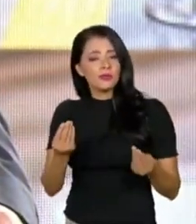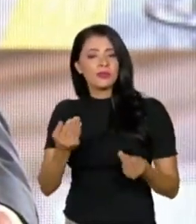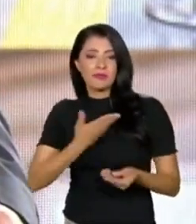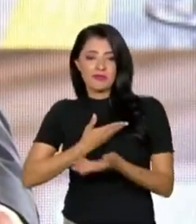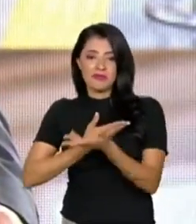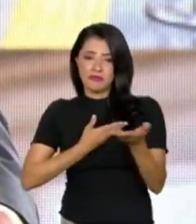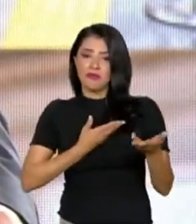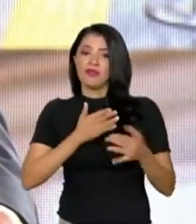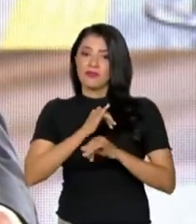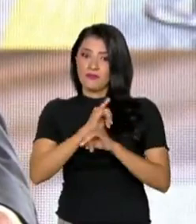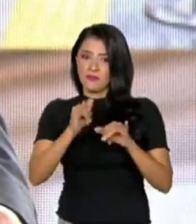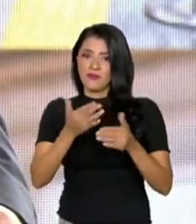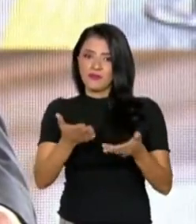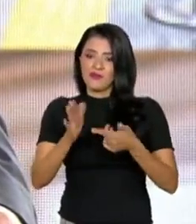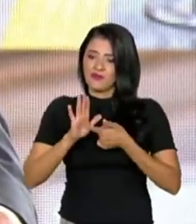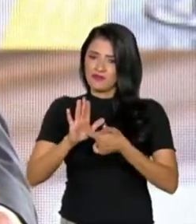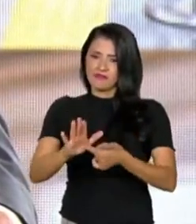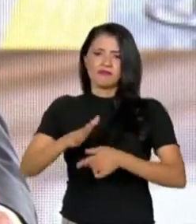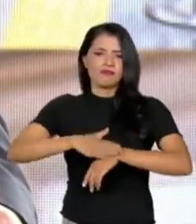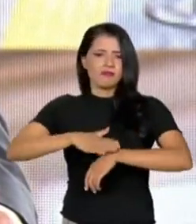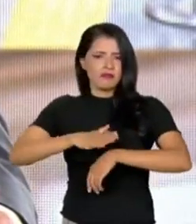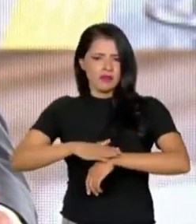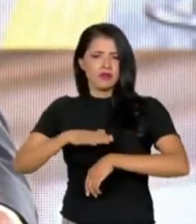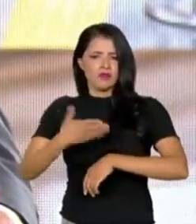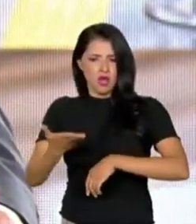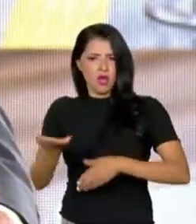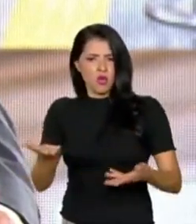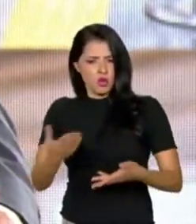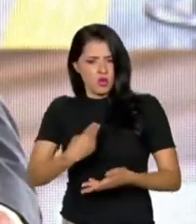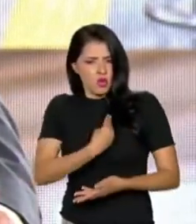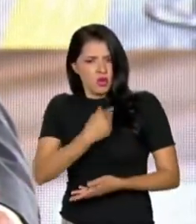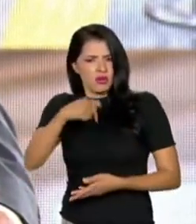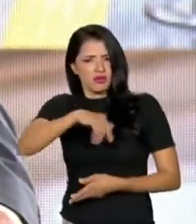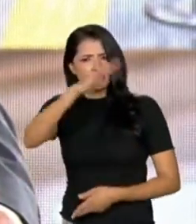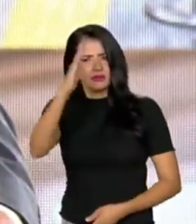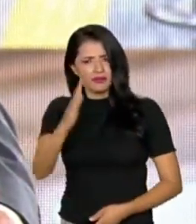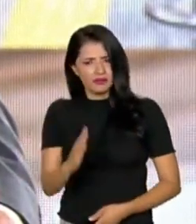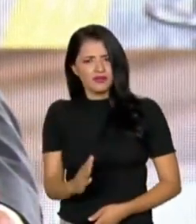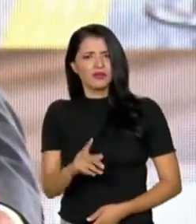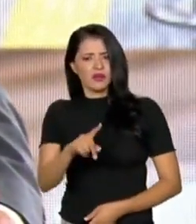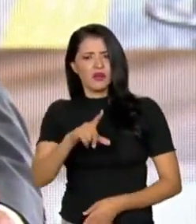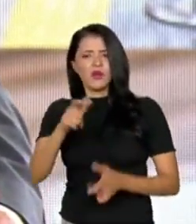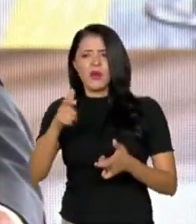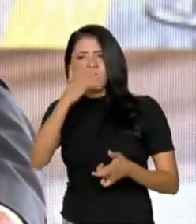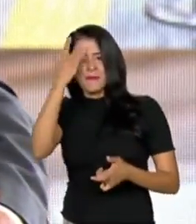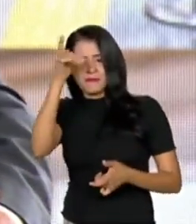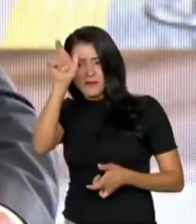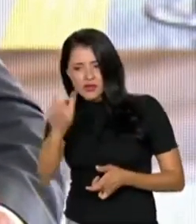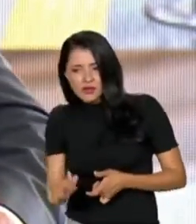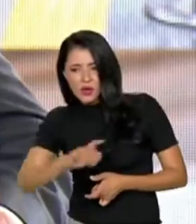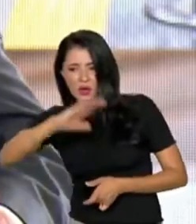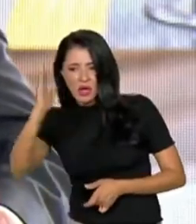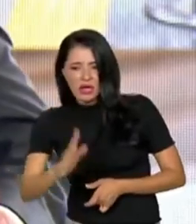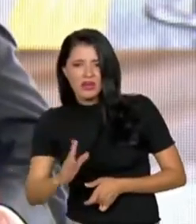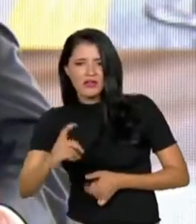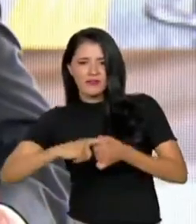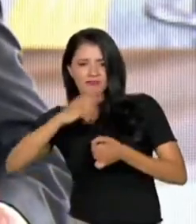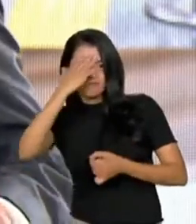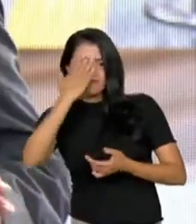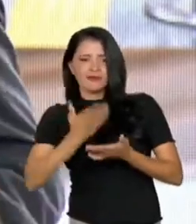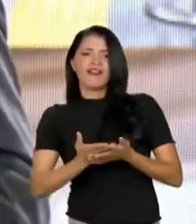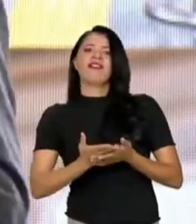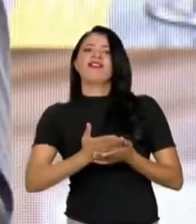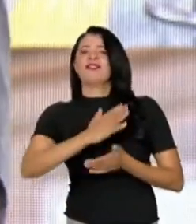eu quero aqui registrar que o momento que nós estamos vivendo nesse Brasil, onde o brasileiro voltou a acreditar no